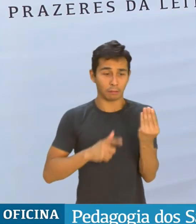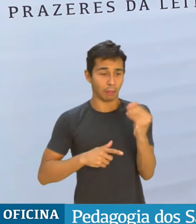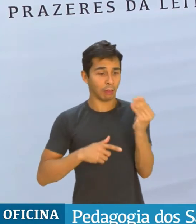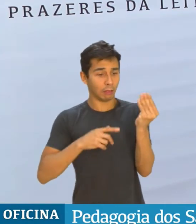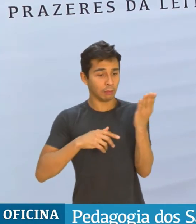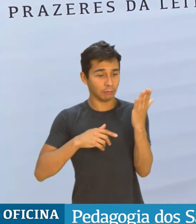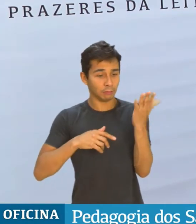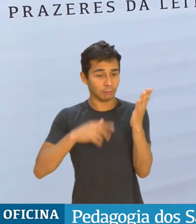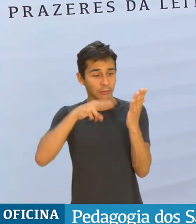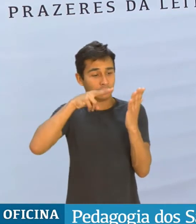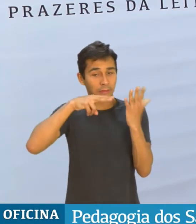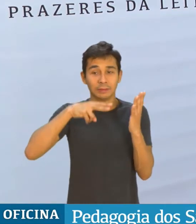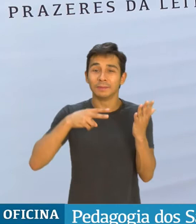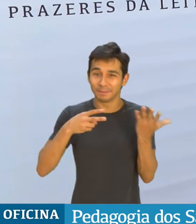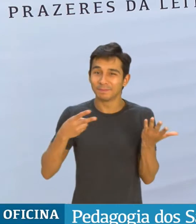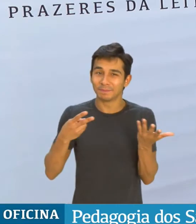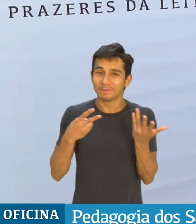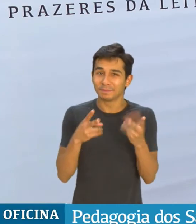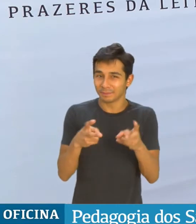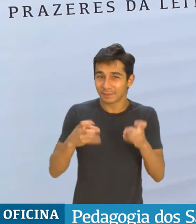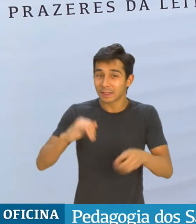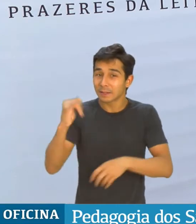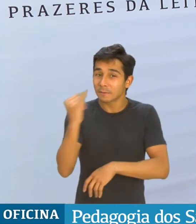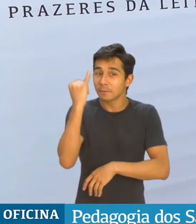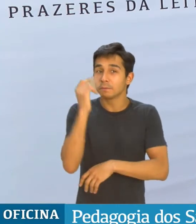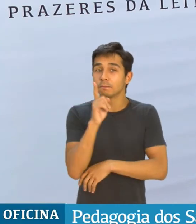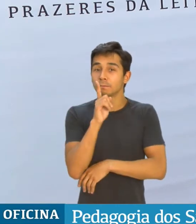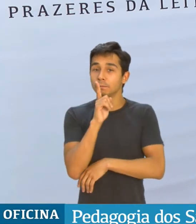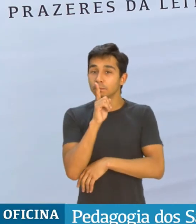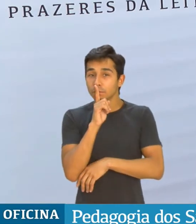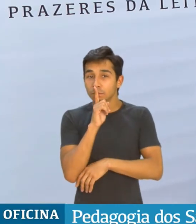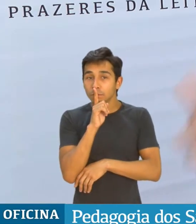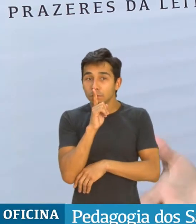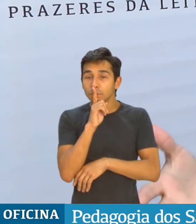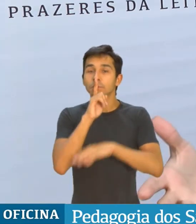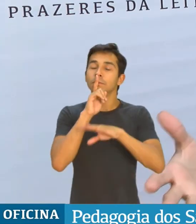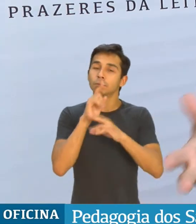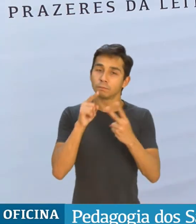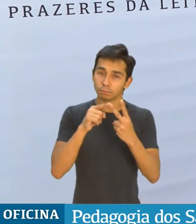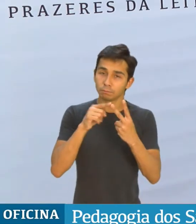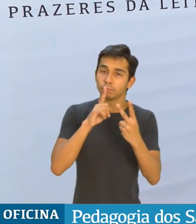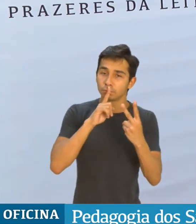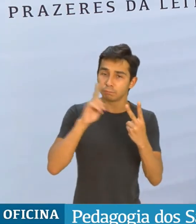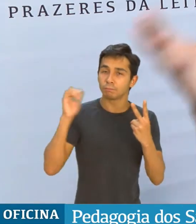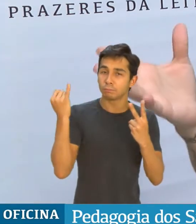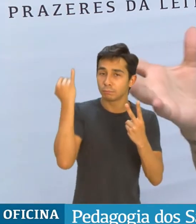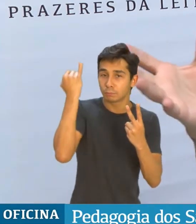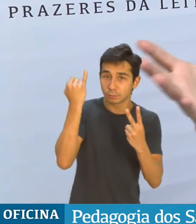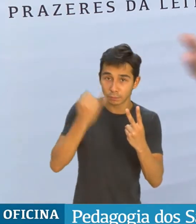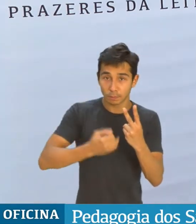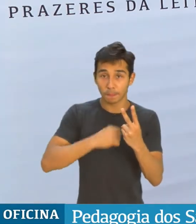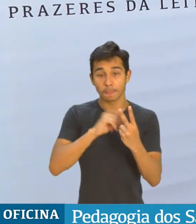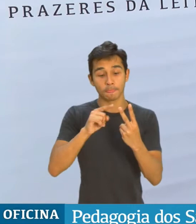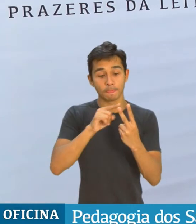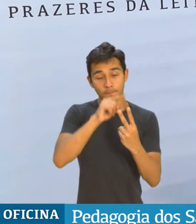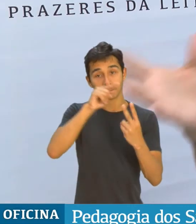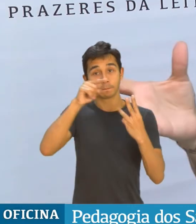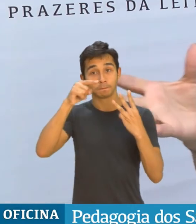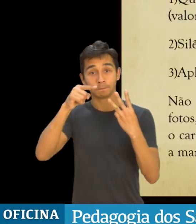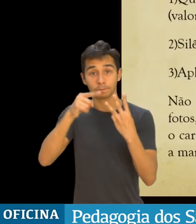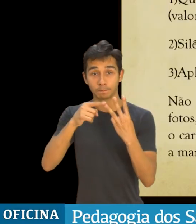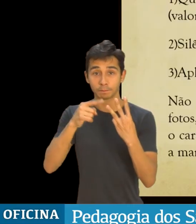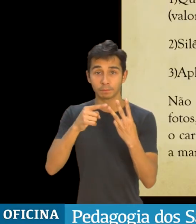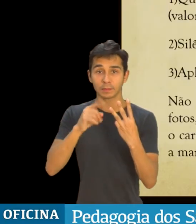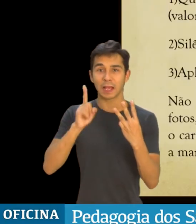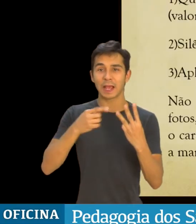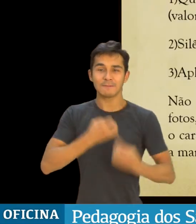Né? Então é muito importante esse silêncio durante a apresentação. E depois tem a catarse, tem a